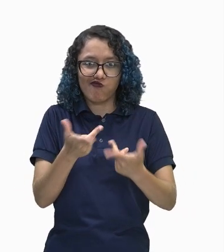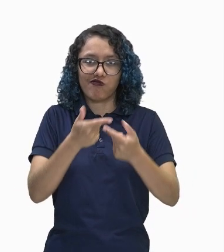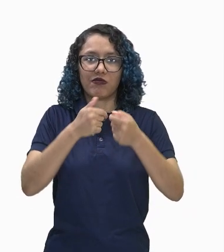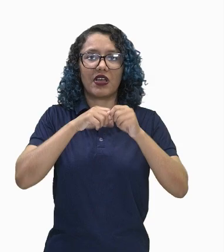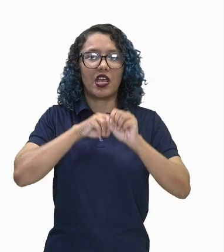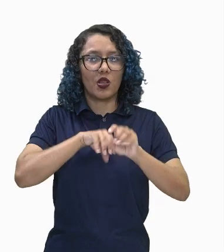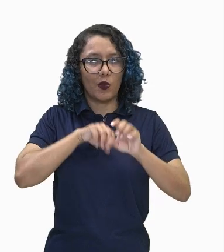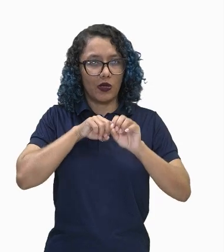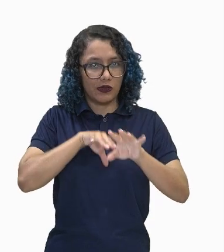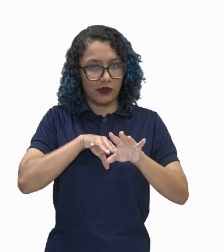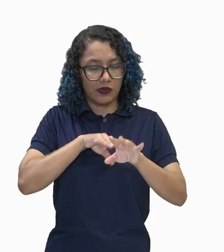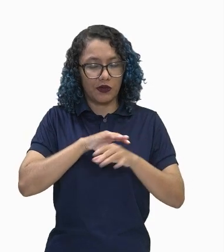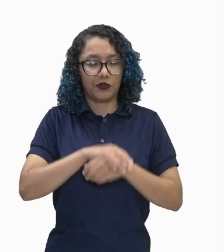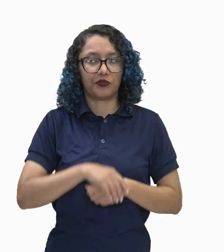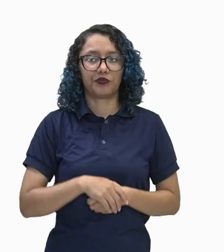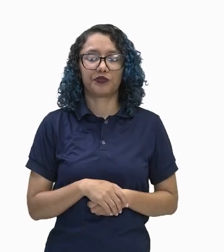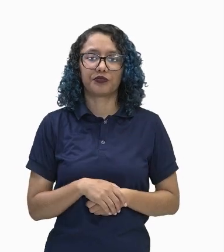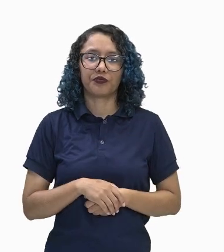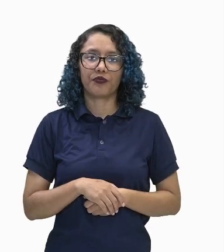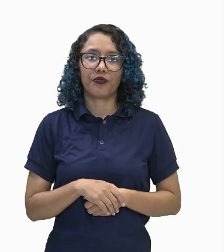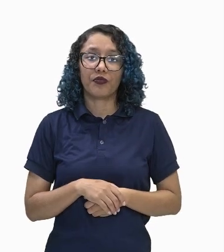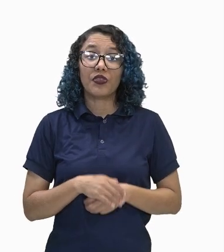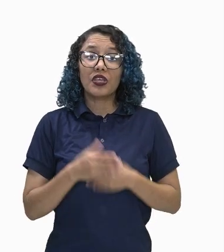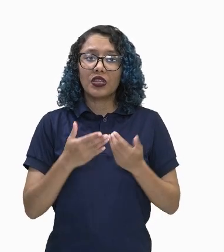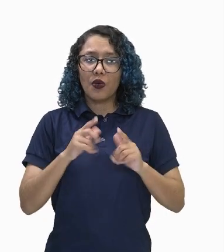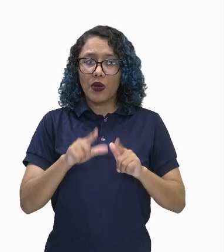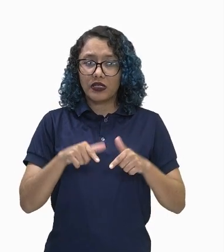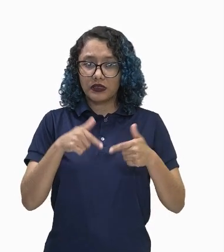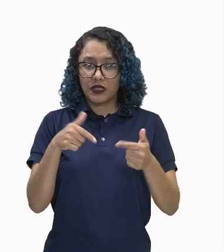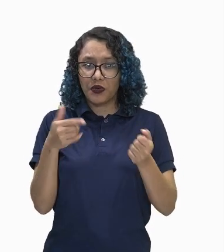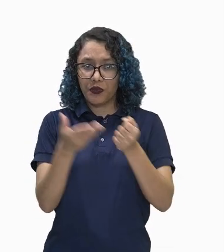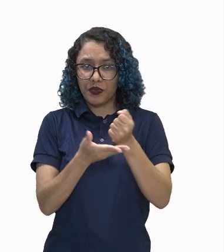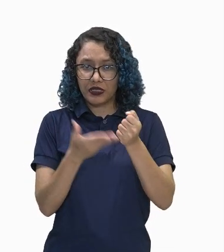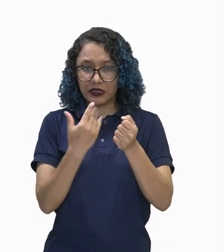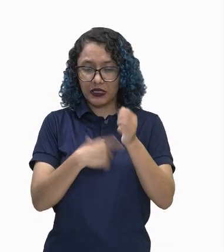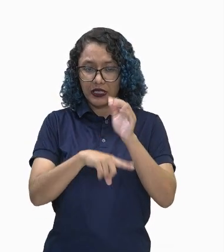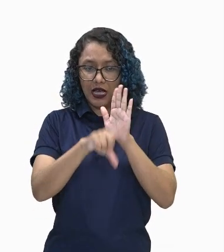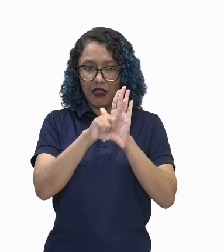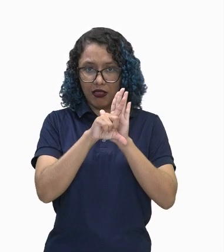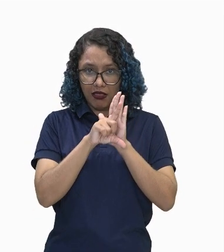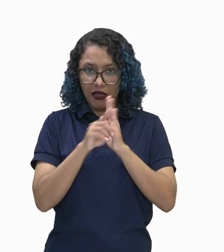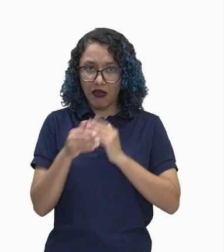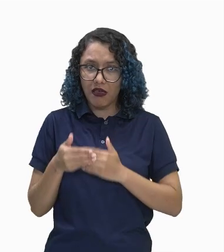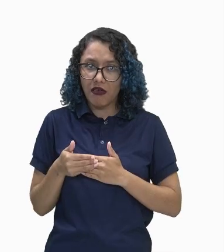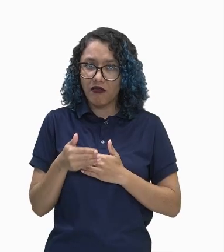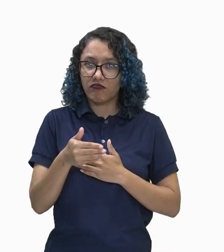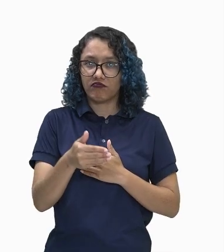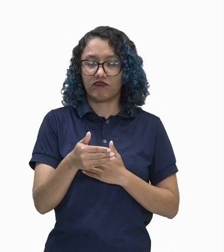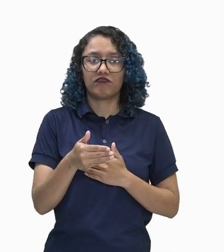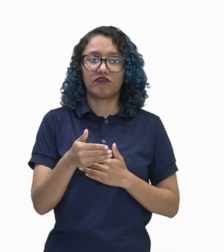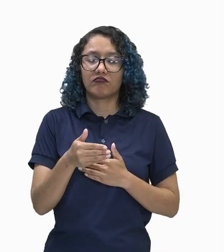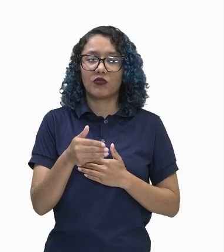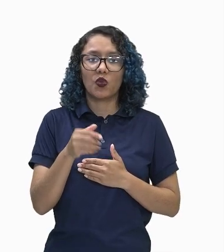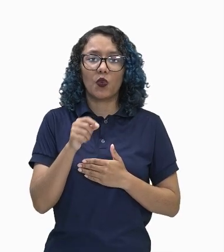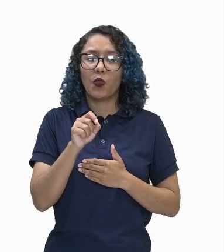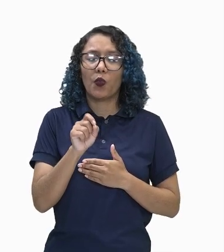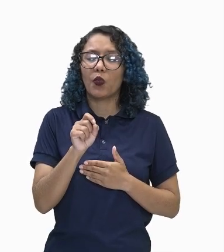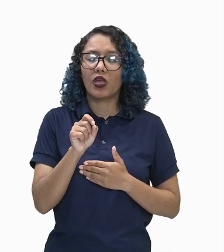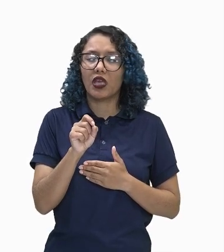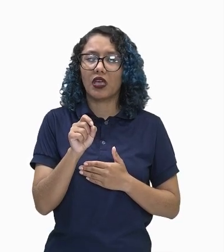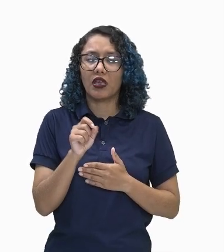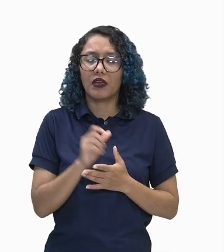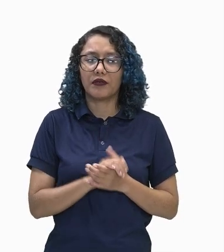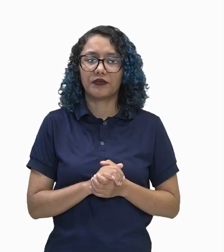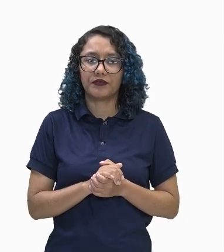Então, quando diz que suas ações devem estar pautadas na legislação vigente, na